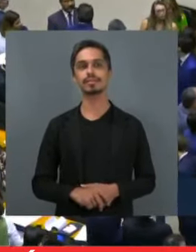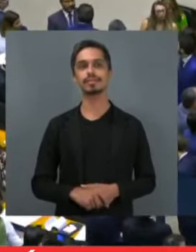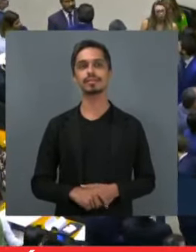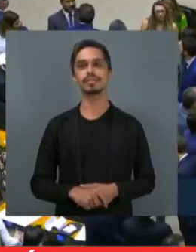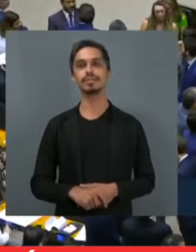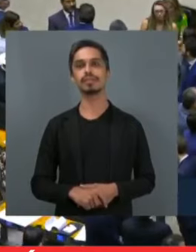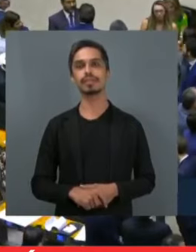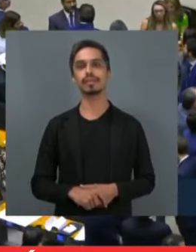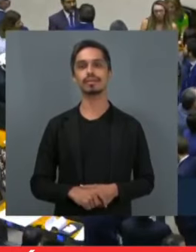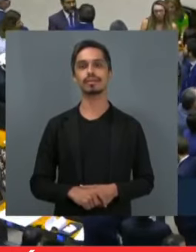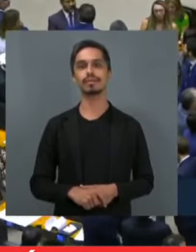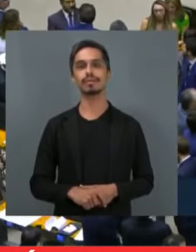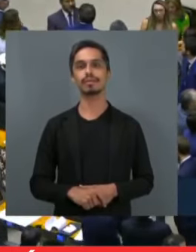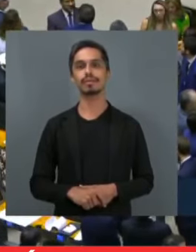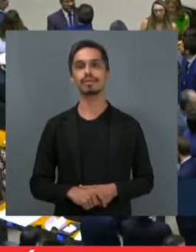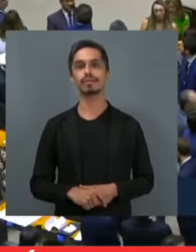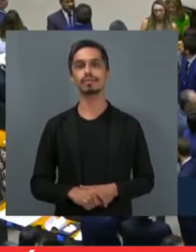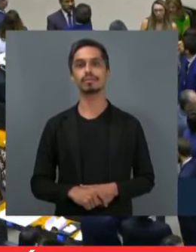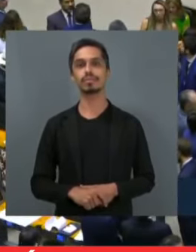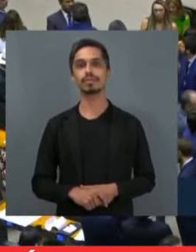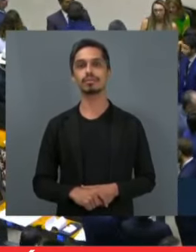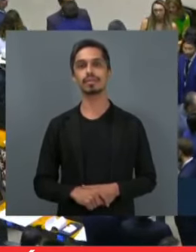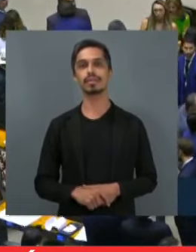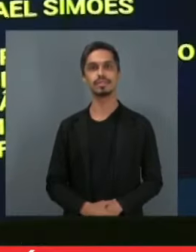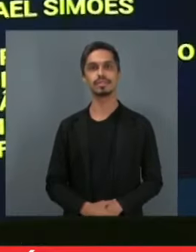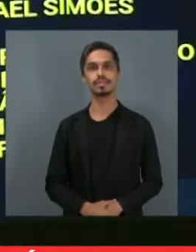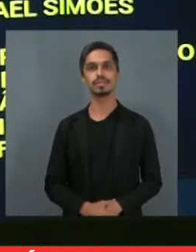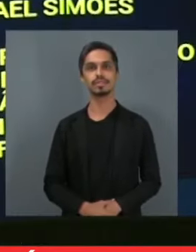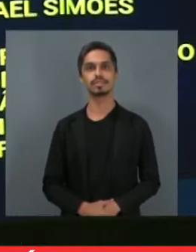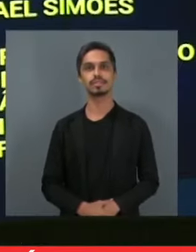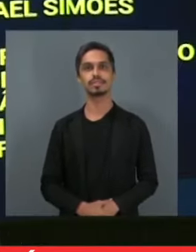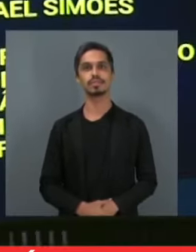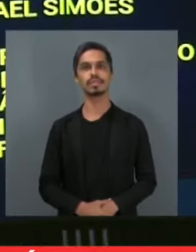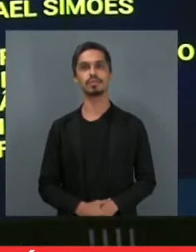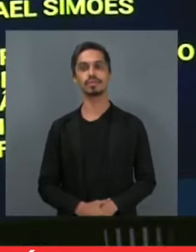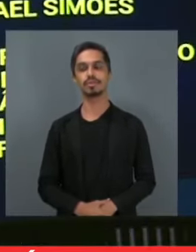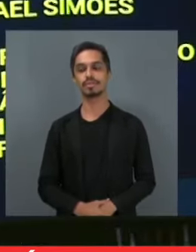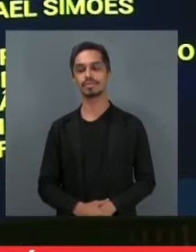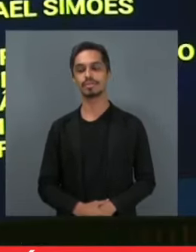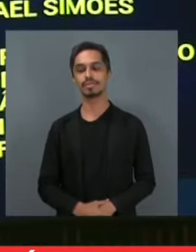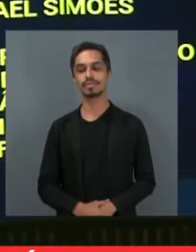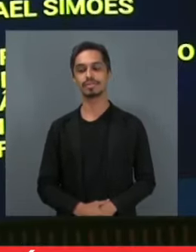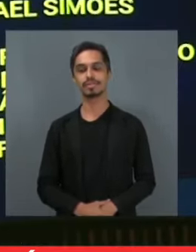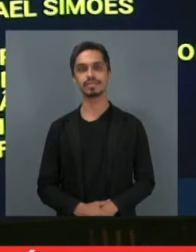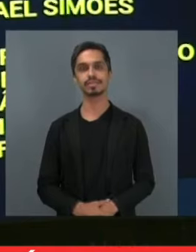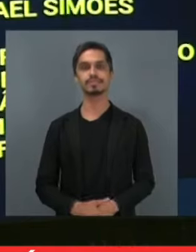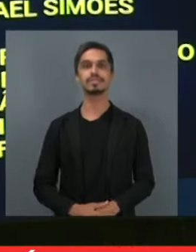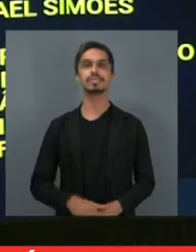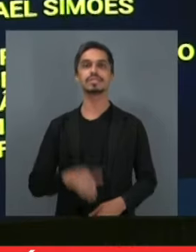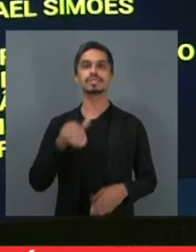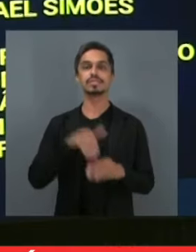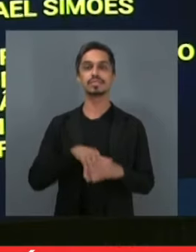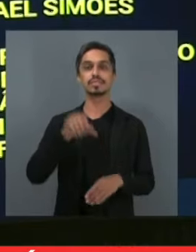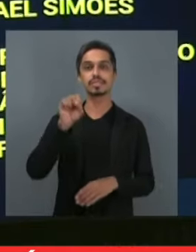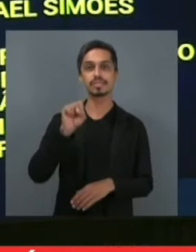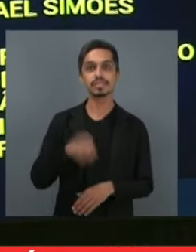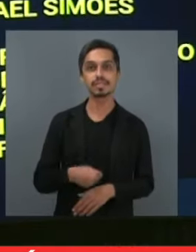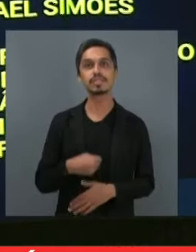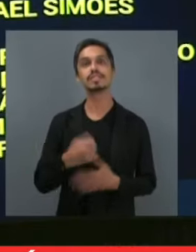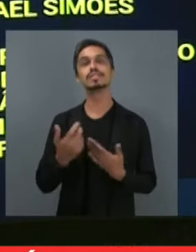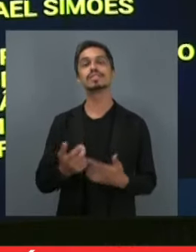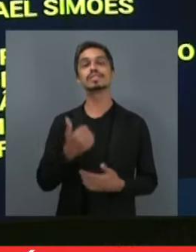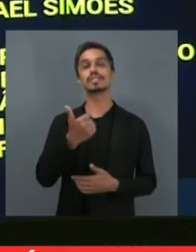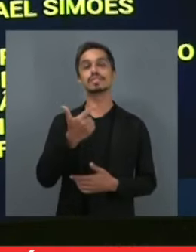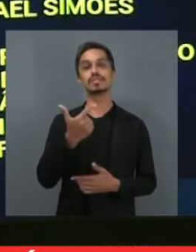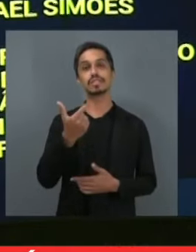se envolver eh de maneira eh taxativa nest neste terceiro turno Porque sim Carol Ele Virá